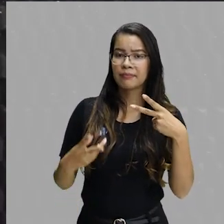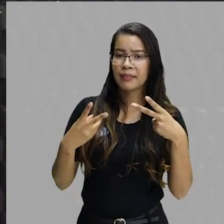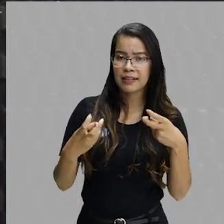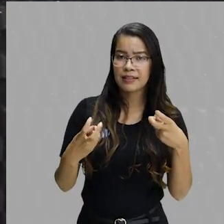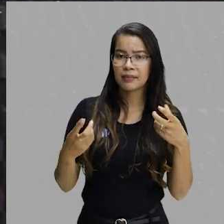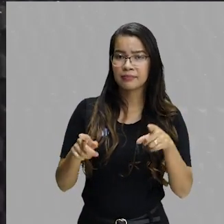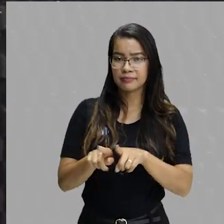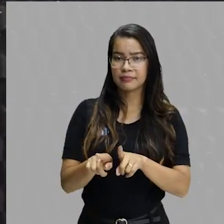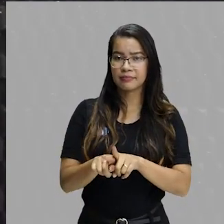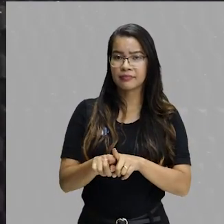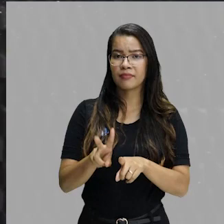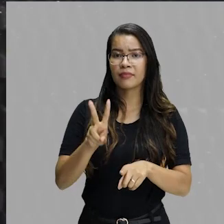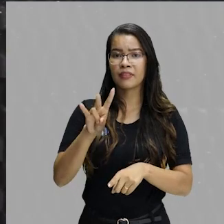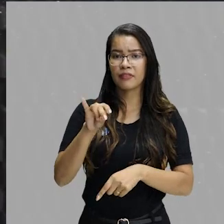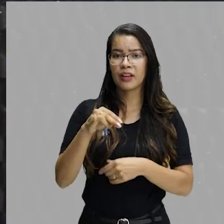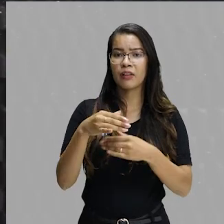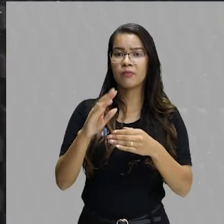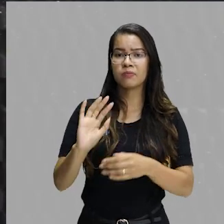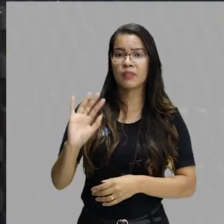até 1974,